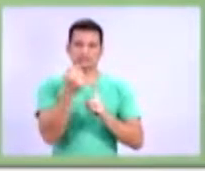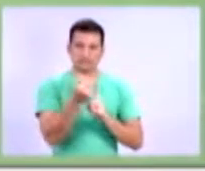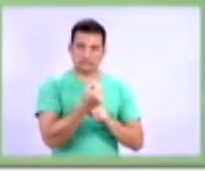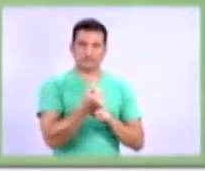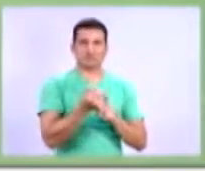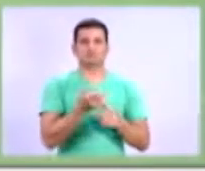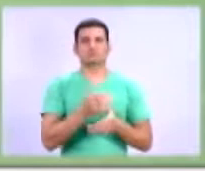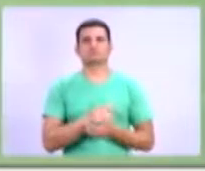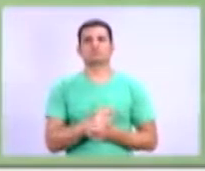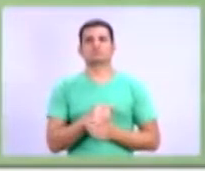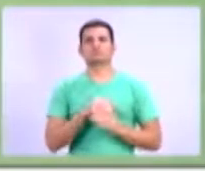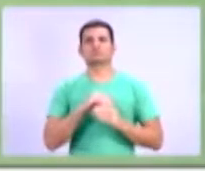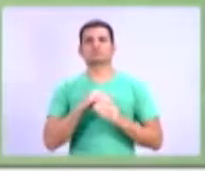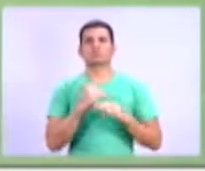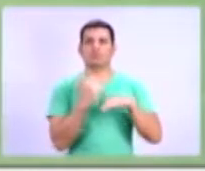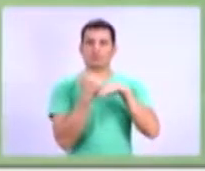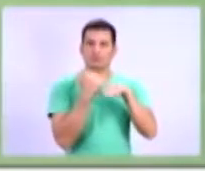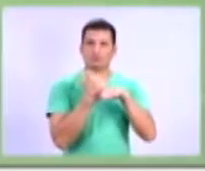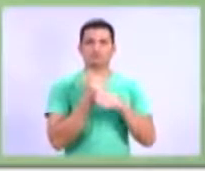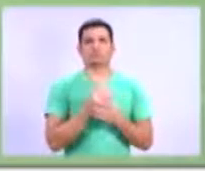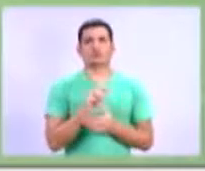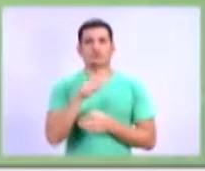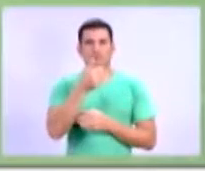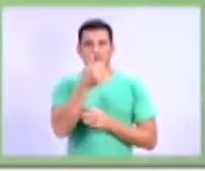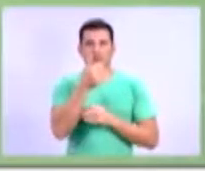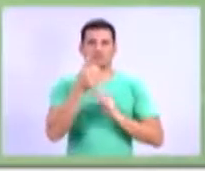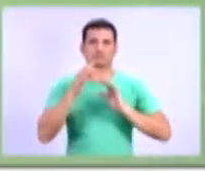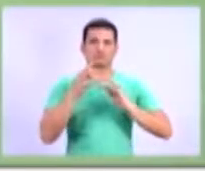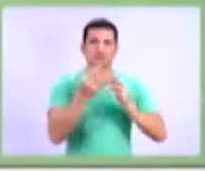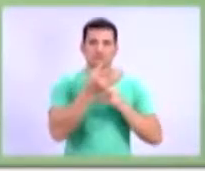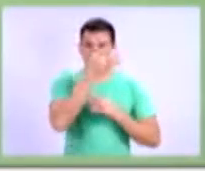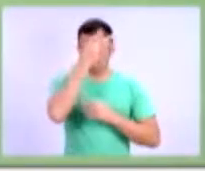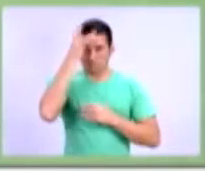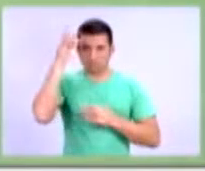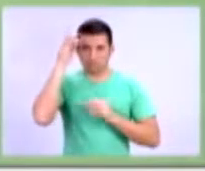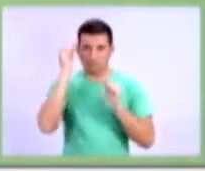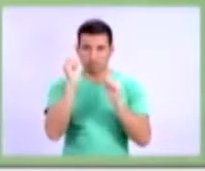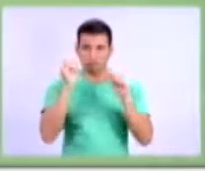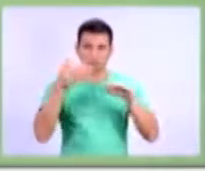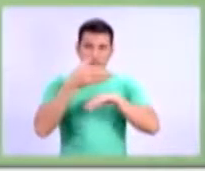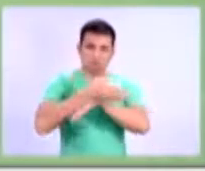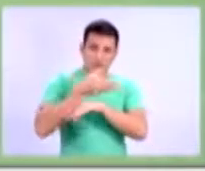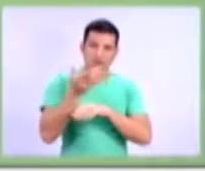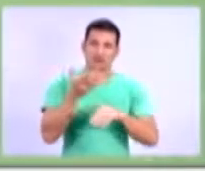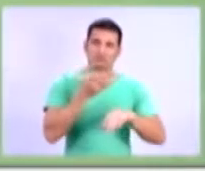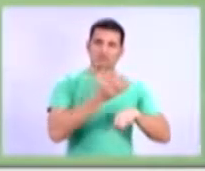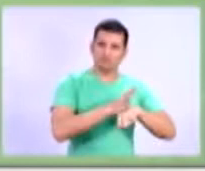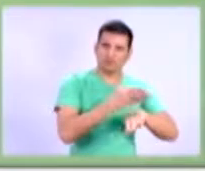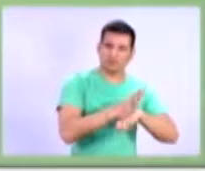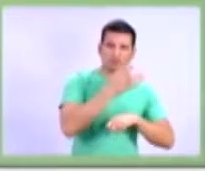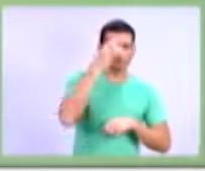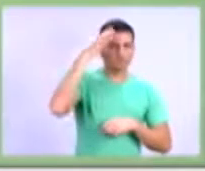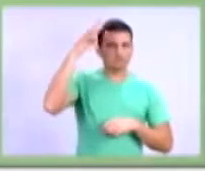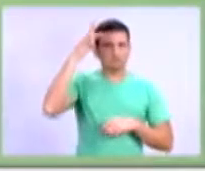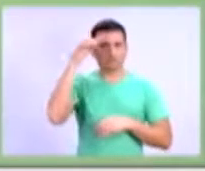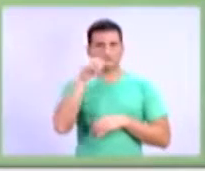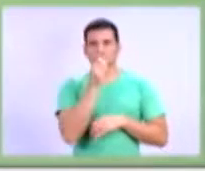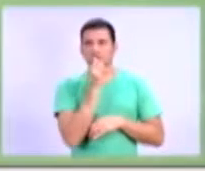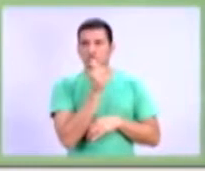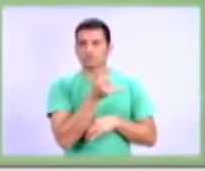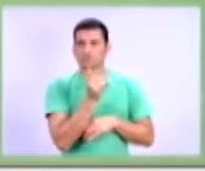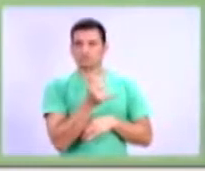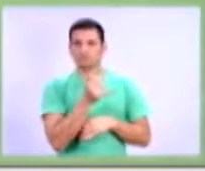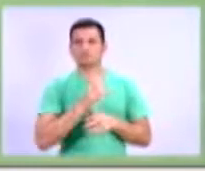que todas as pessoas possam participar, tanto na teoria quanto na prática desse